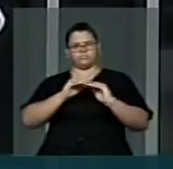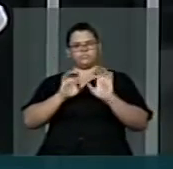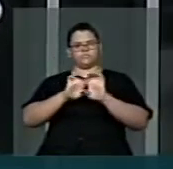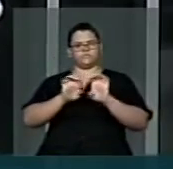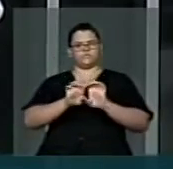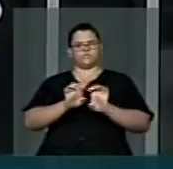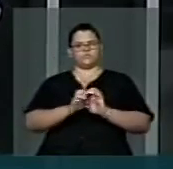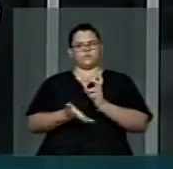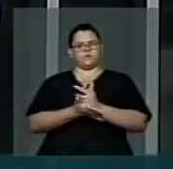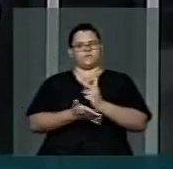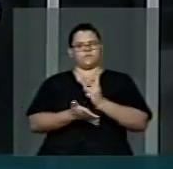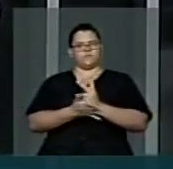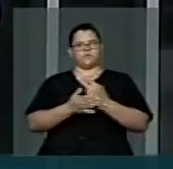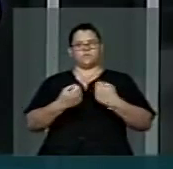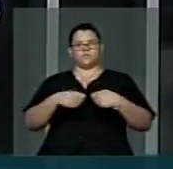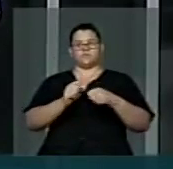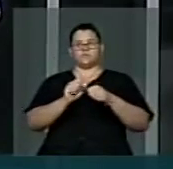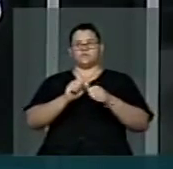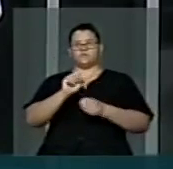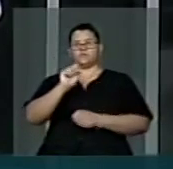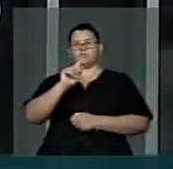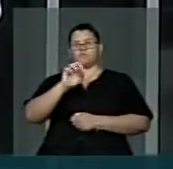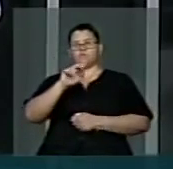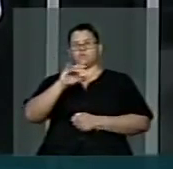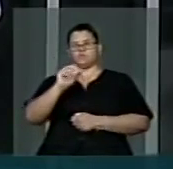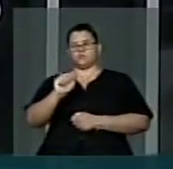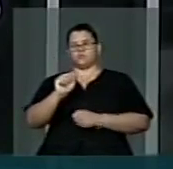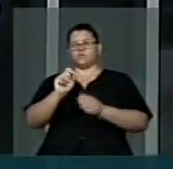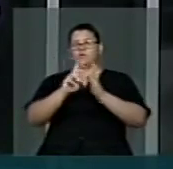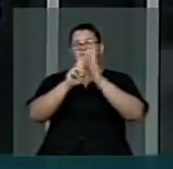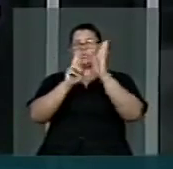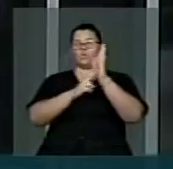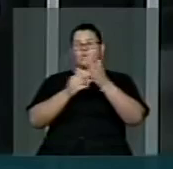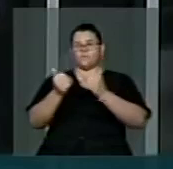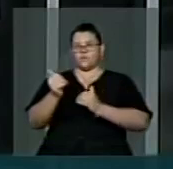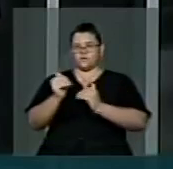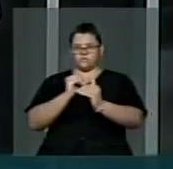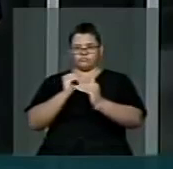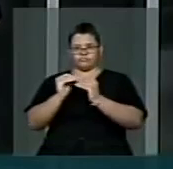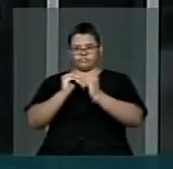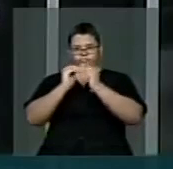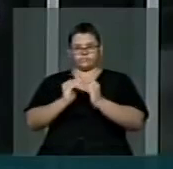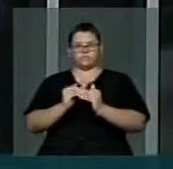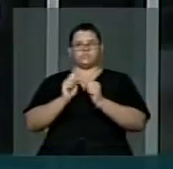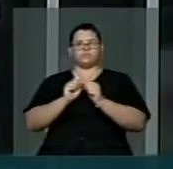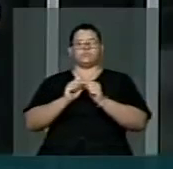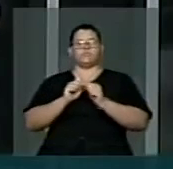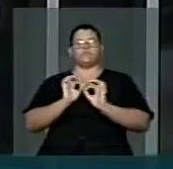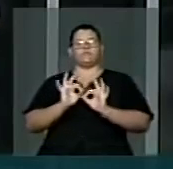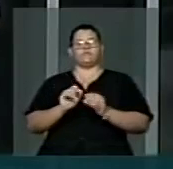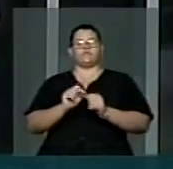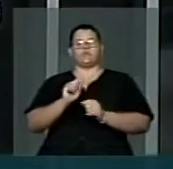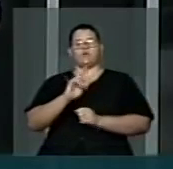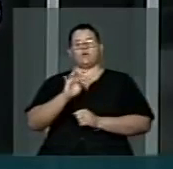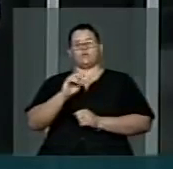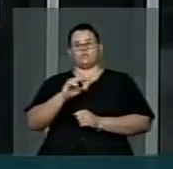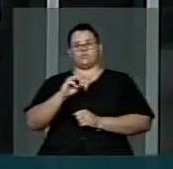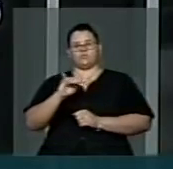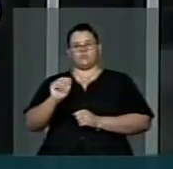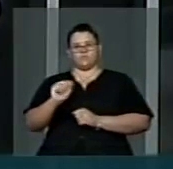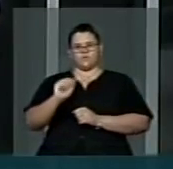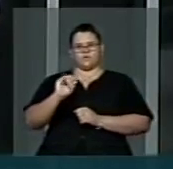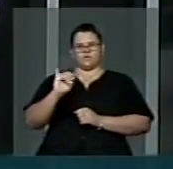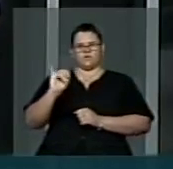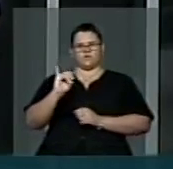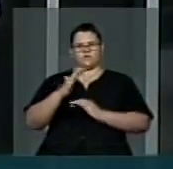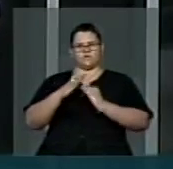uma agência reguladora do ensino privado, entendendo ser esse o único instrumento com autonomia institucional para estabelecer